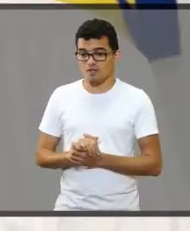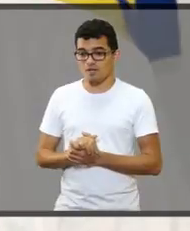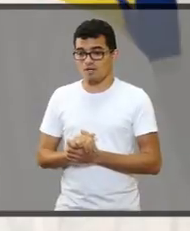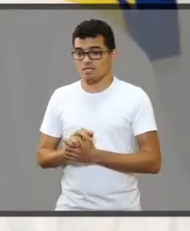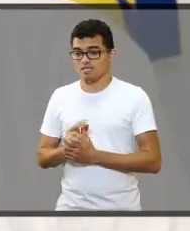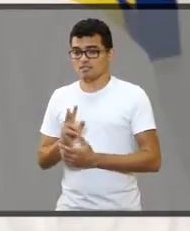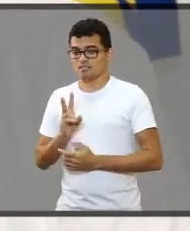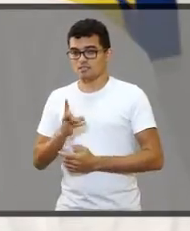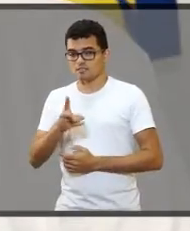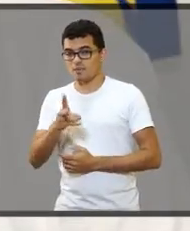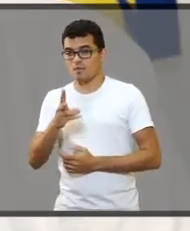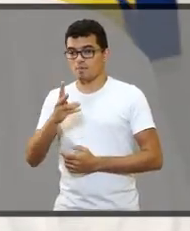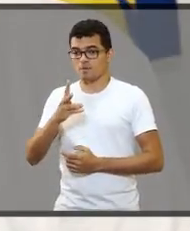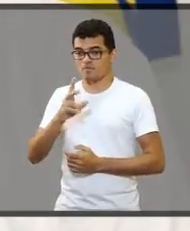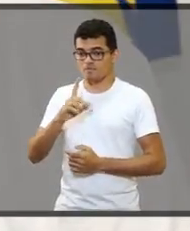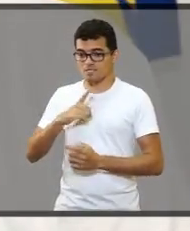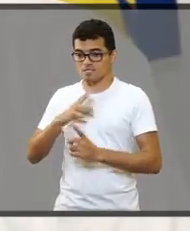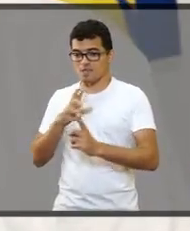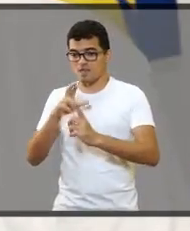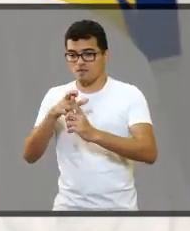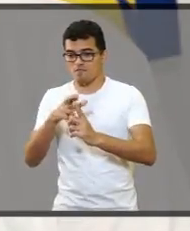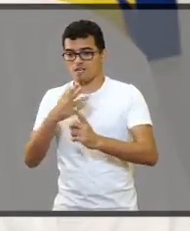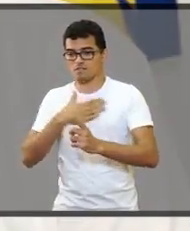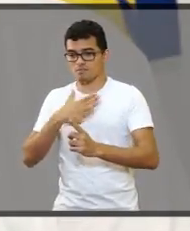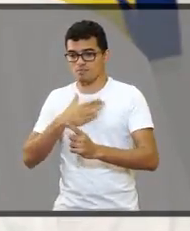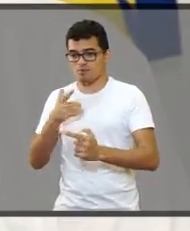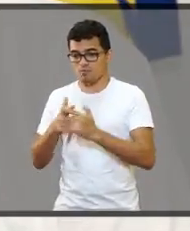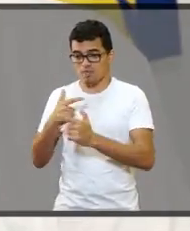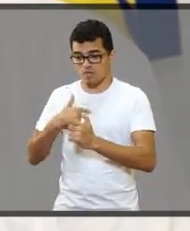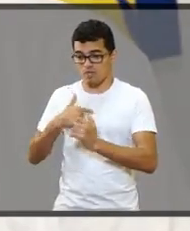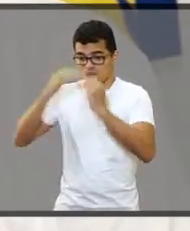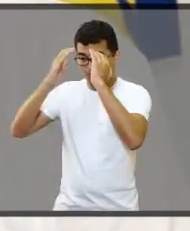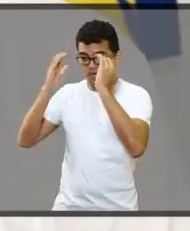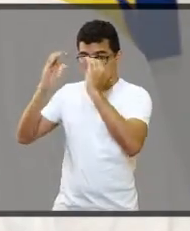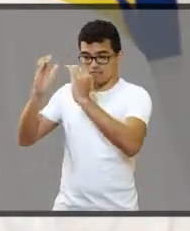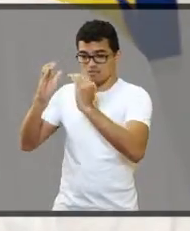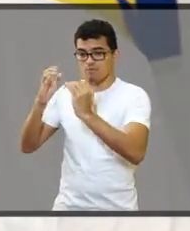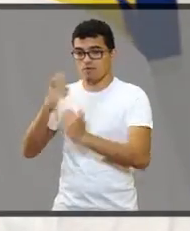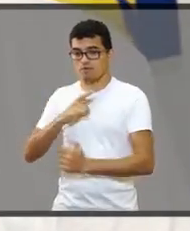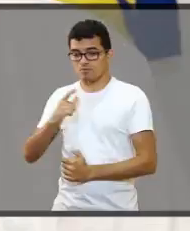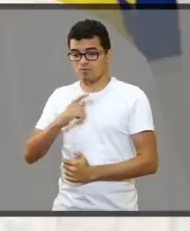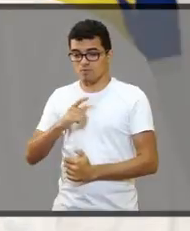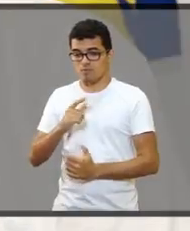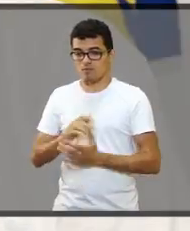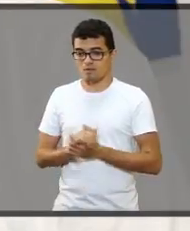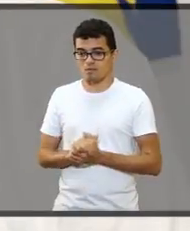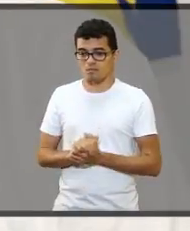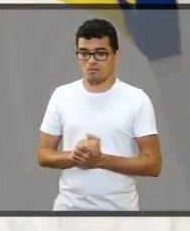mãe vai ser referência sempre para mim, porque eu respeito muito e admiro muito.